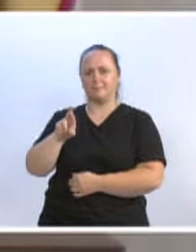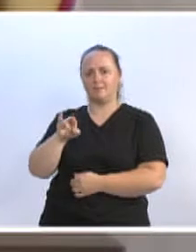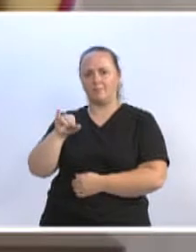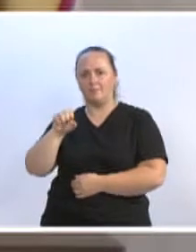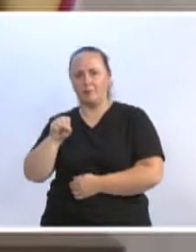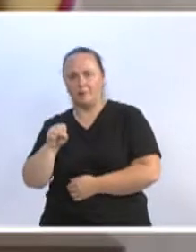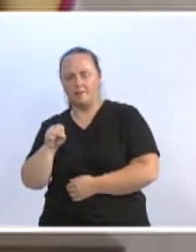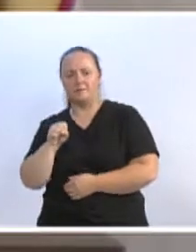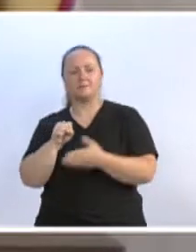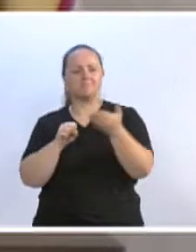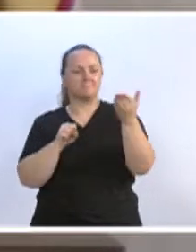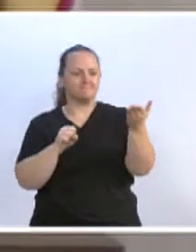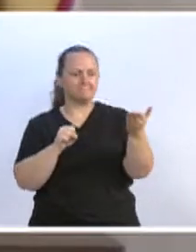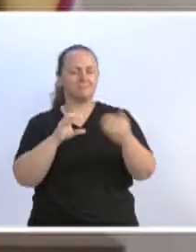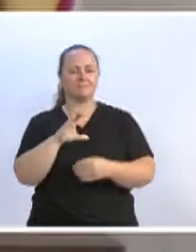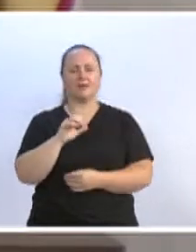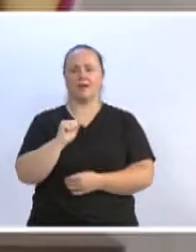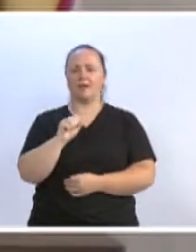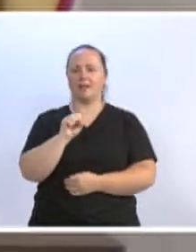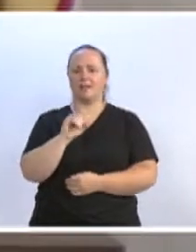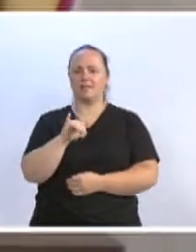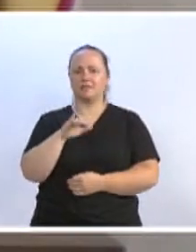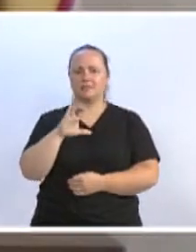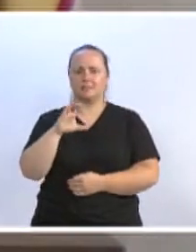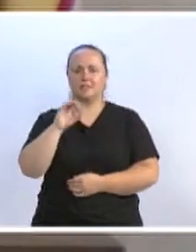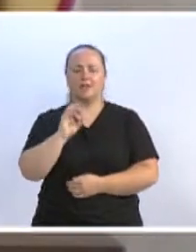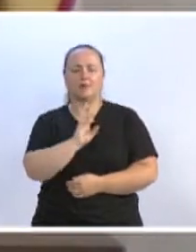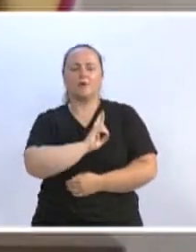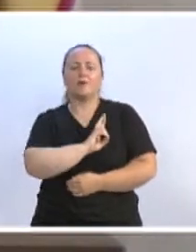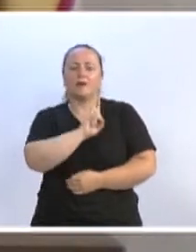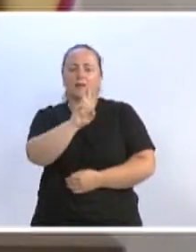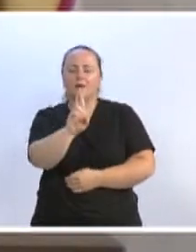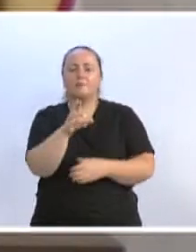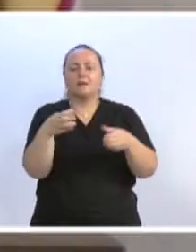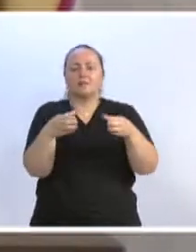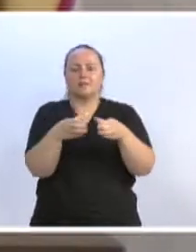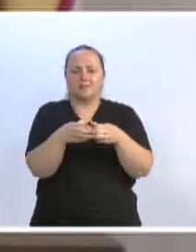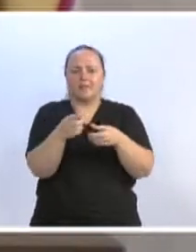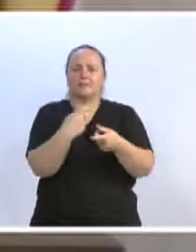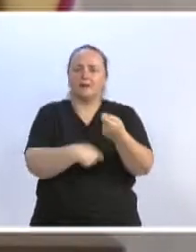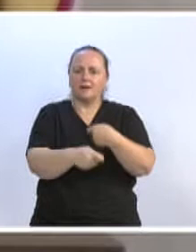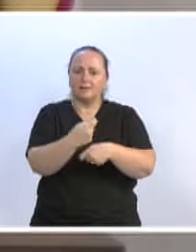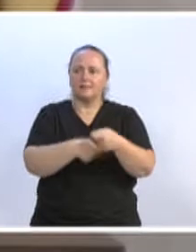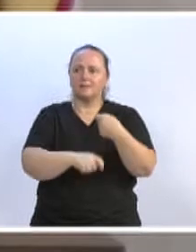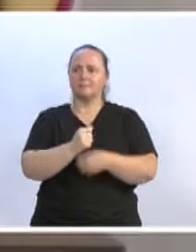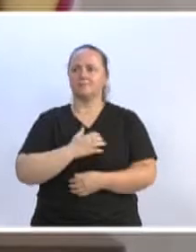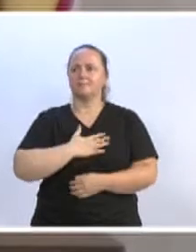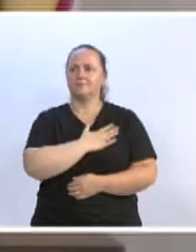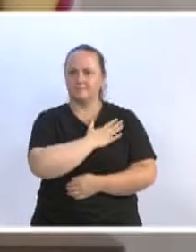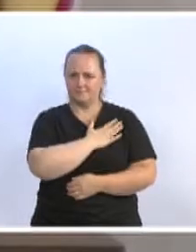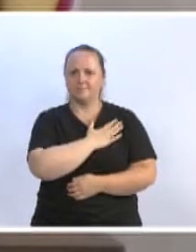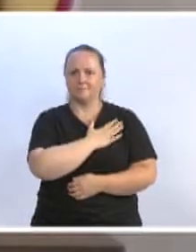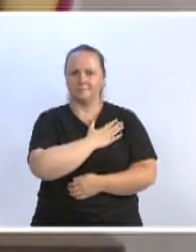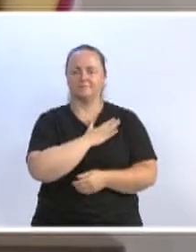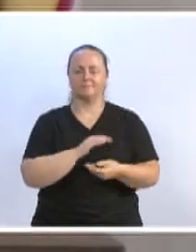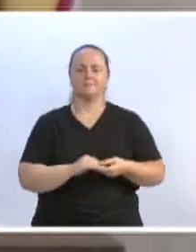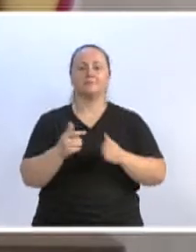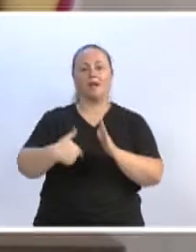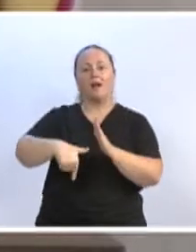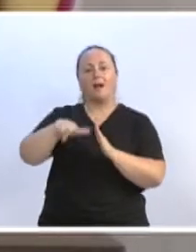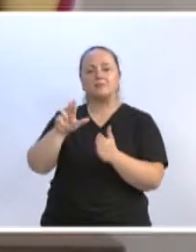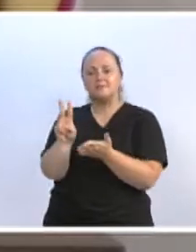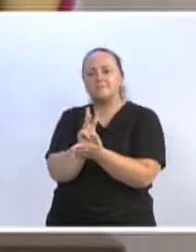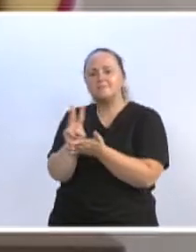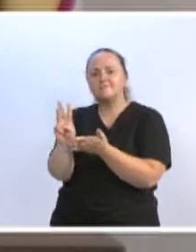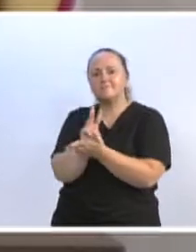junto com o Passarinho, representam o governo, e com certeza eu até trocava o WhatsApp um pouquinho aí com o prefeito Napoleão,